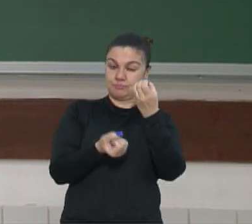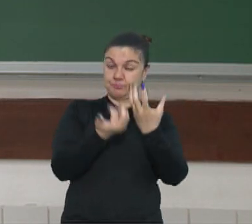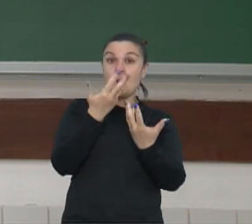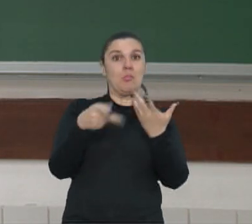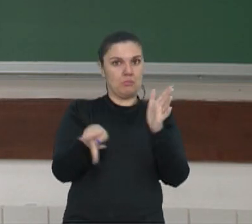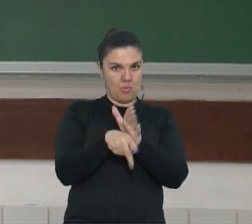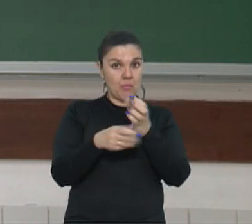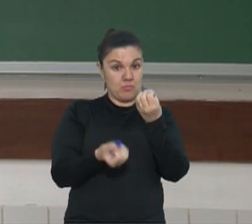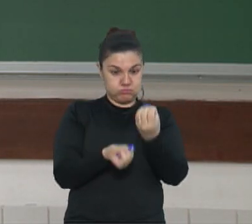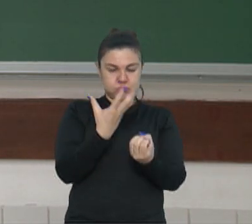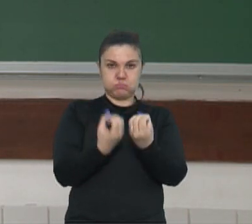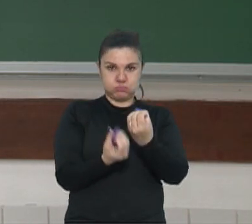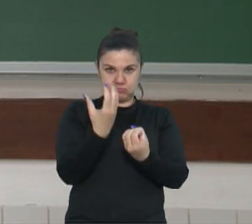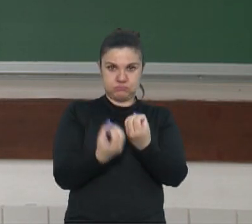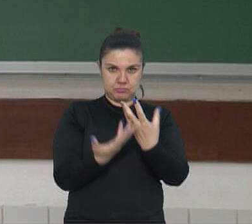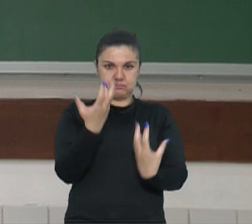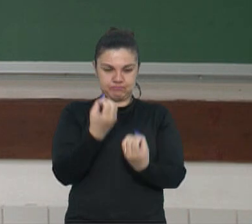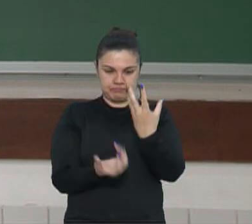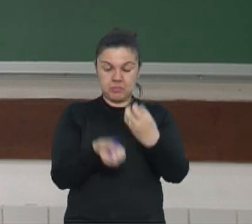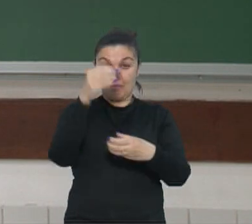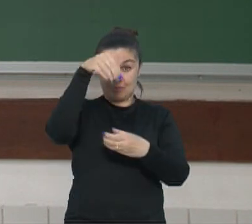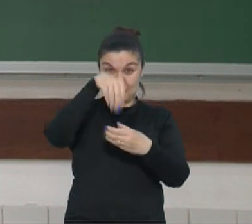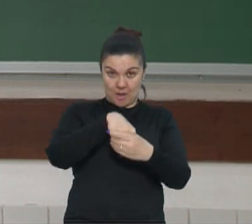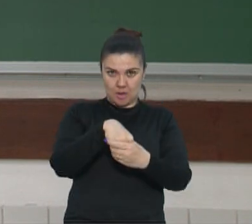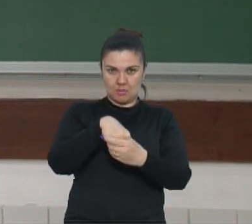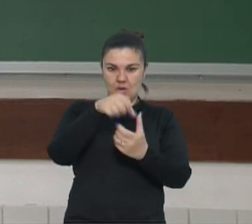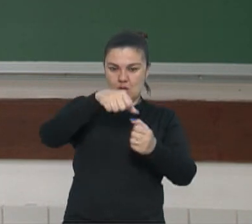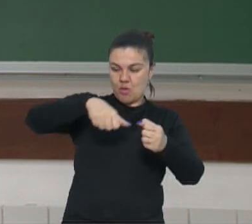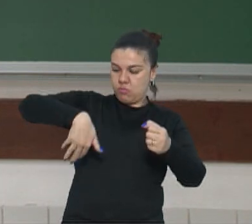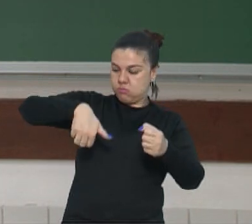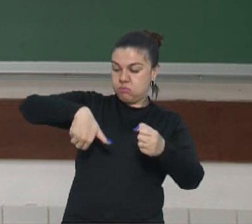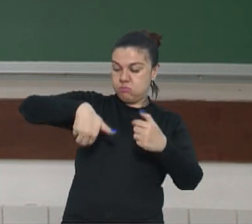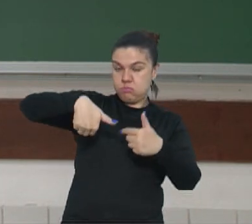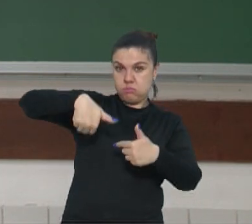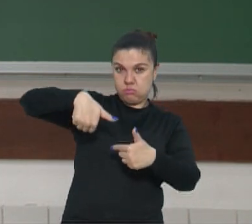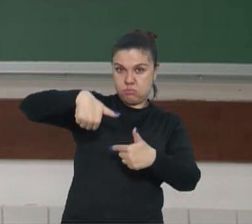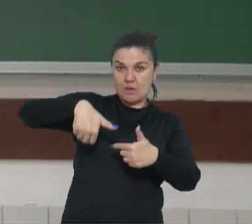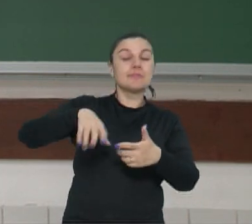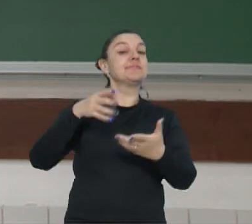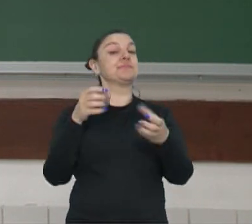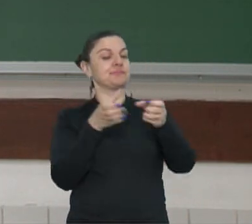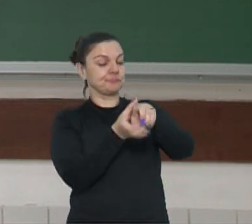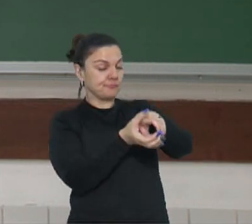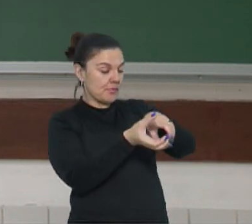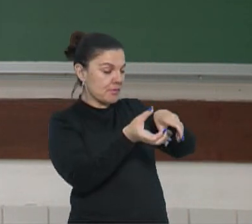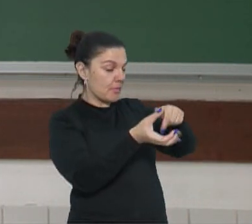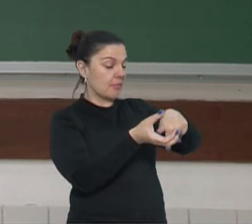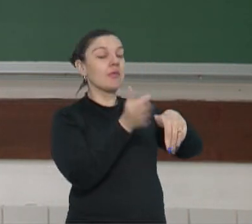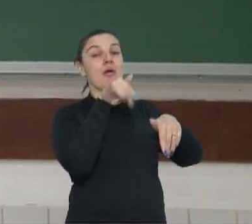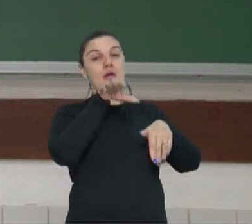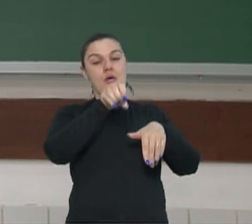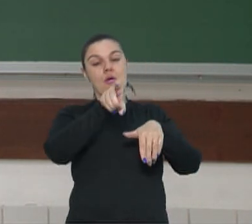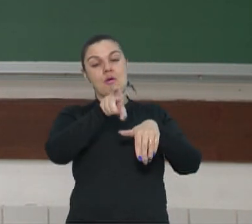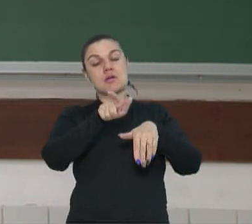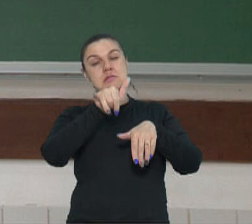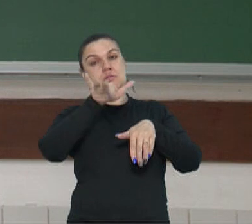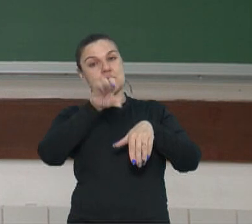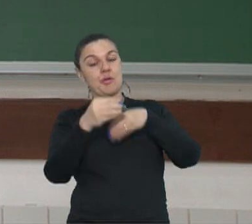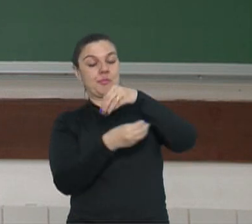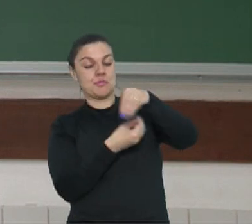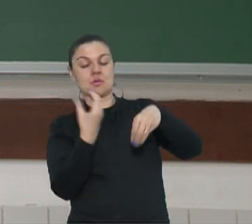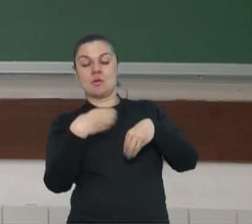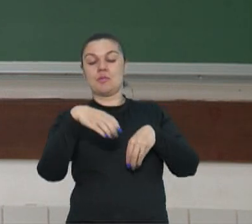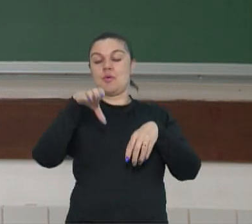queima mesmo, uma detonação dentro do motor, e aí aquela fumaça que sai no escapamento, parte dela é oxigênio com carbono